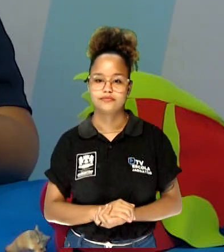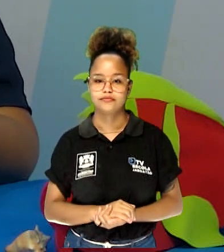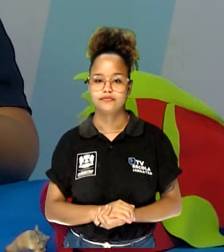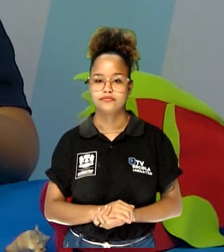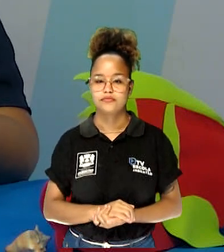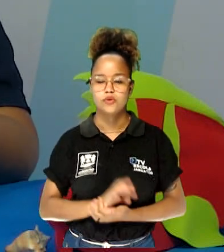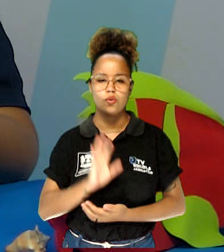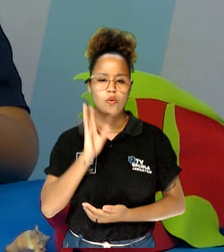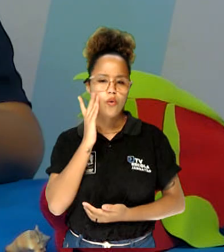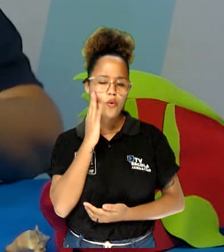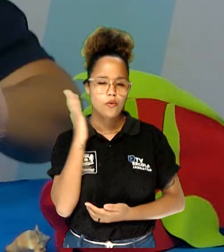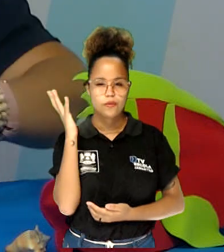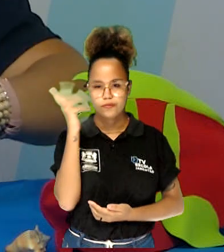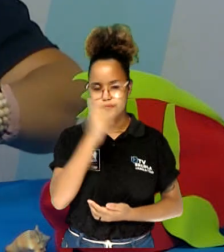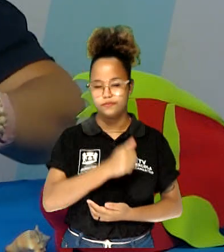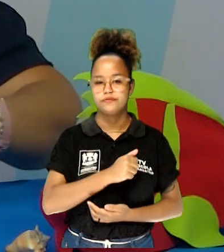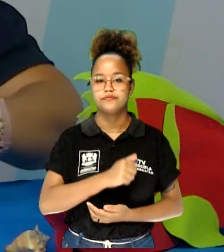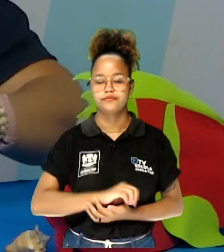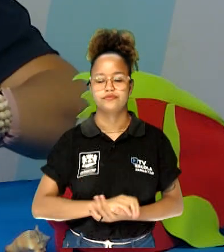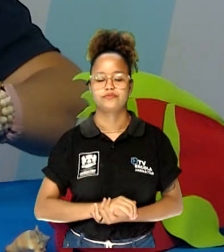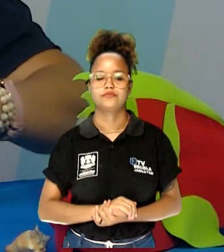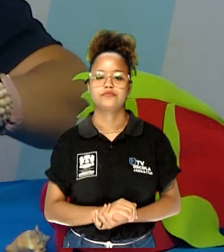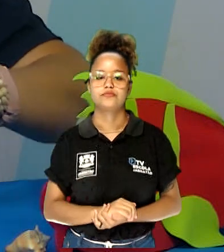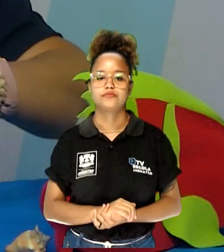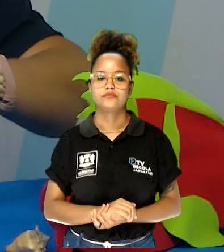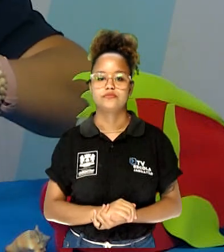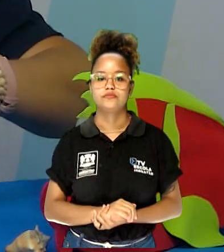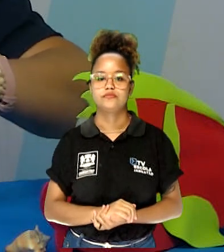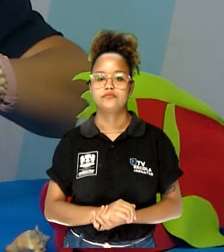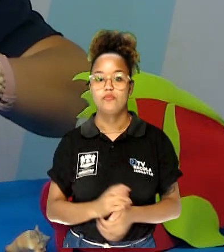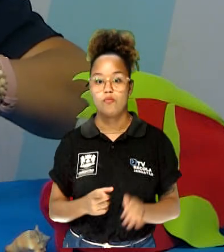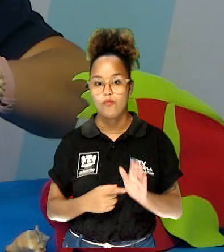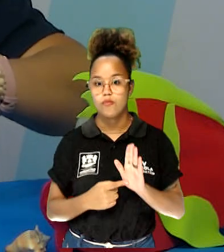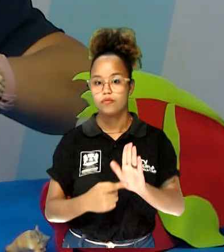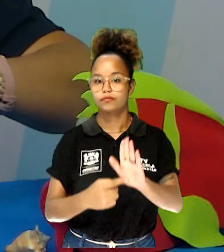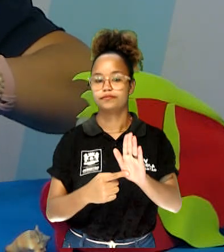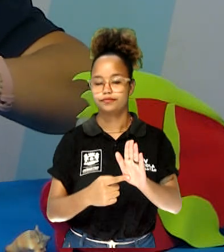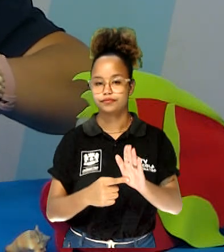Com uma cor bem linda. Se destacando nele.